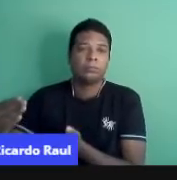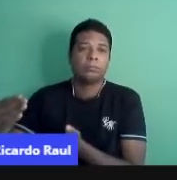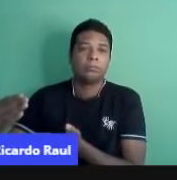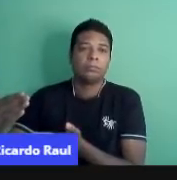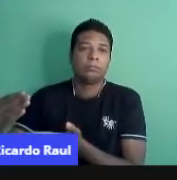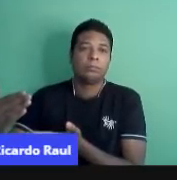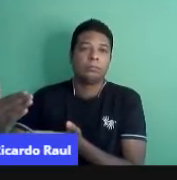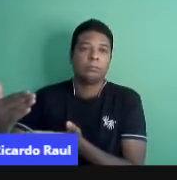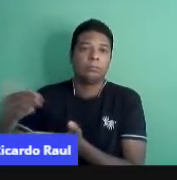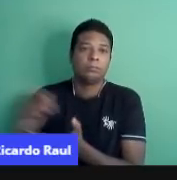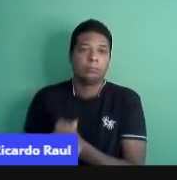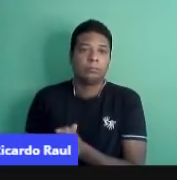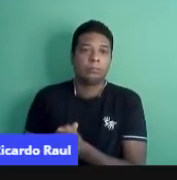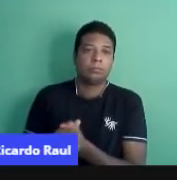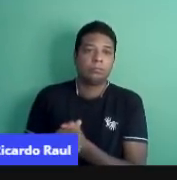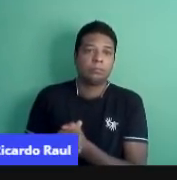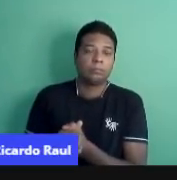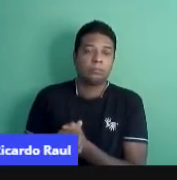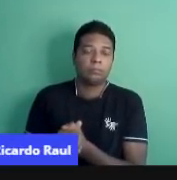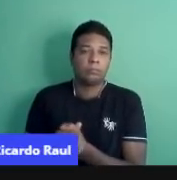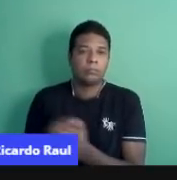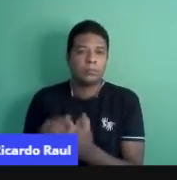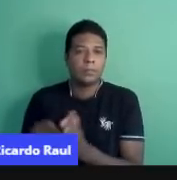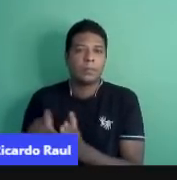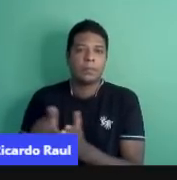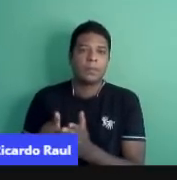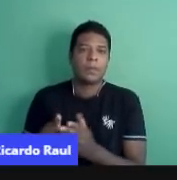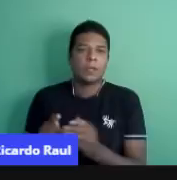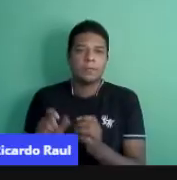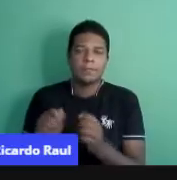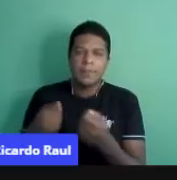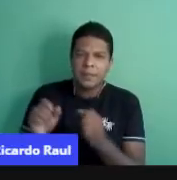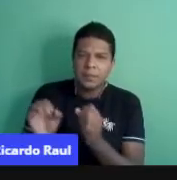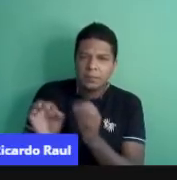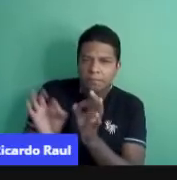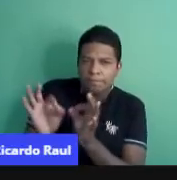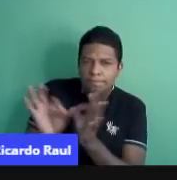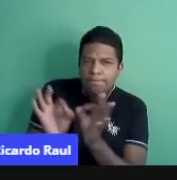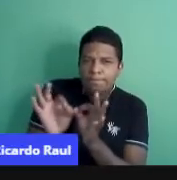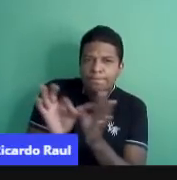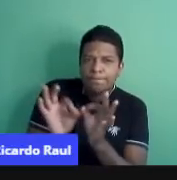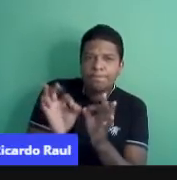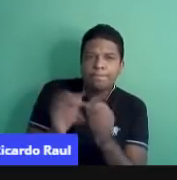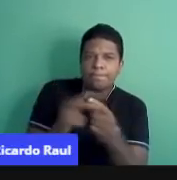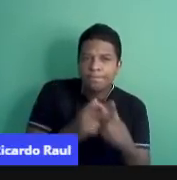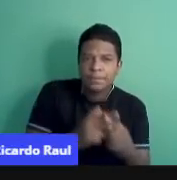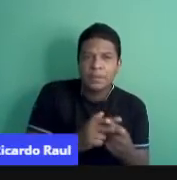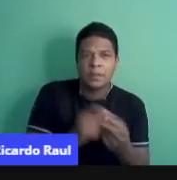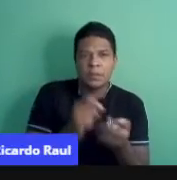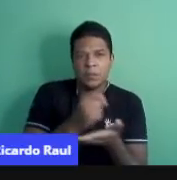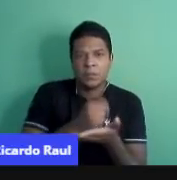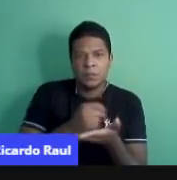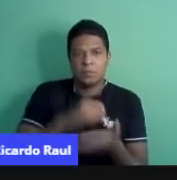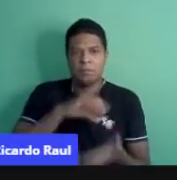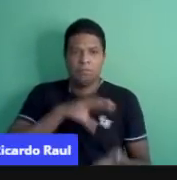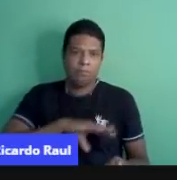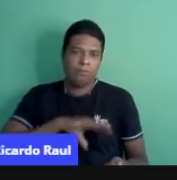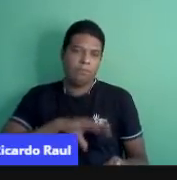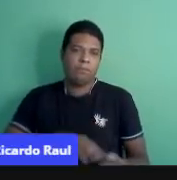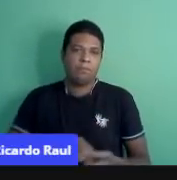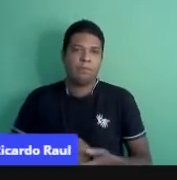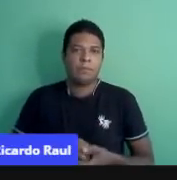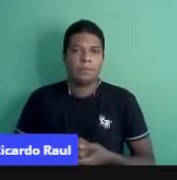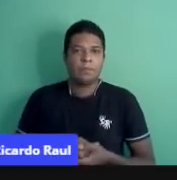aparece ainda como versão preliminar porque tem alguns ajustes, porém ajustes de ortografia a serem feitos.